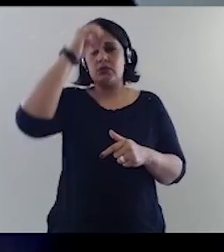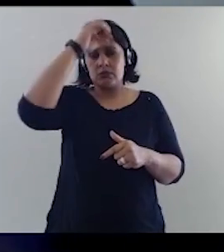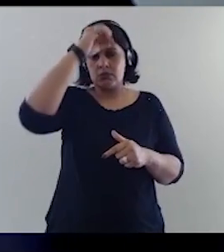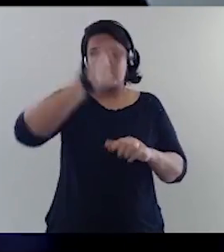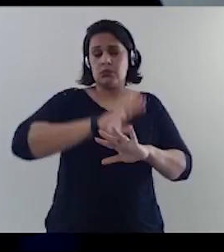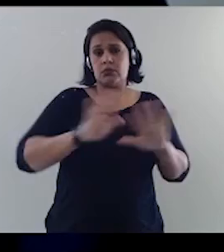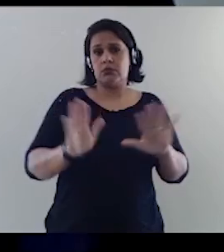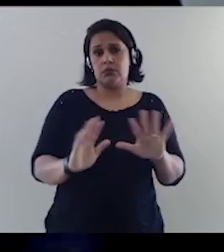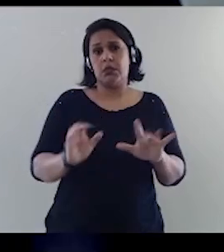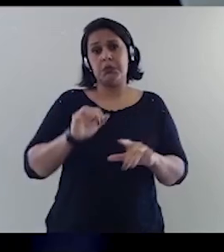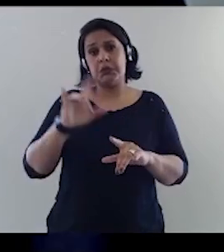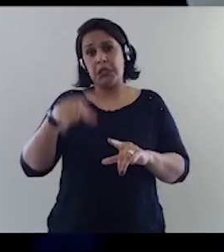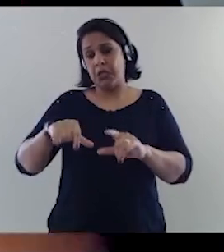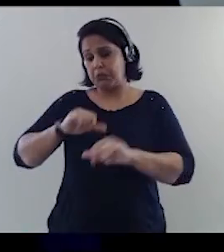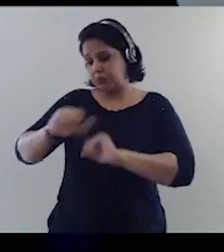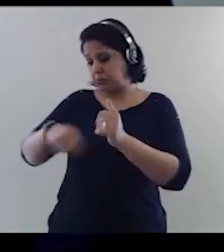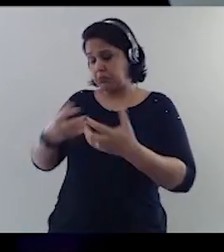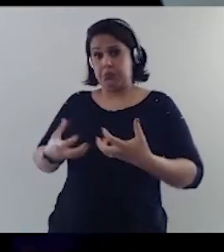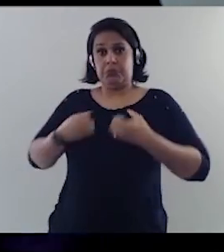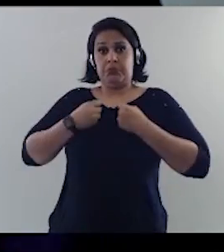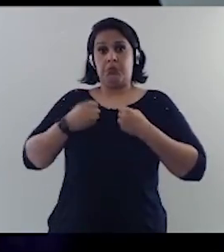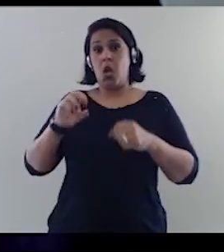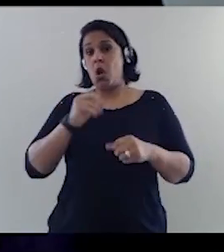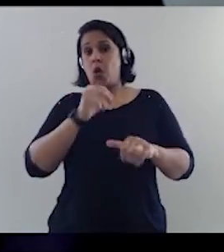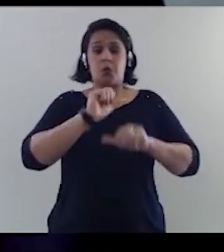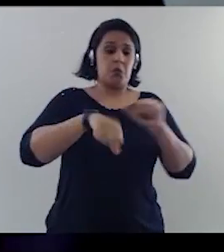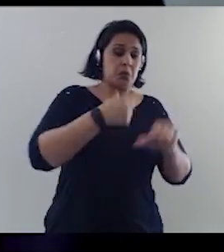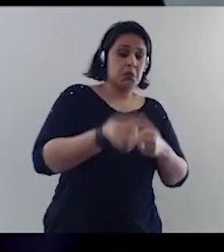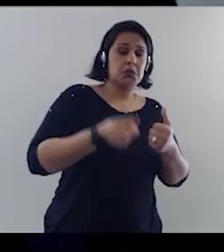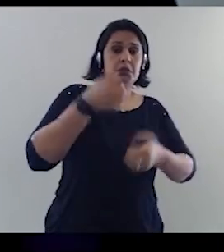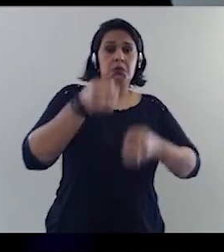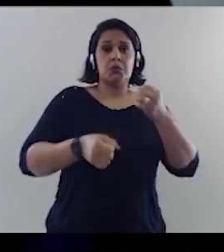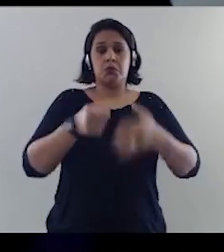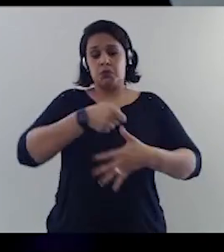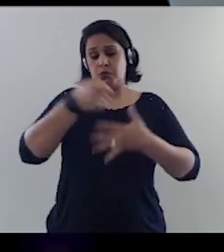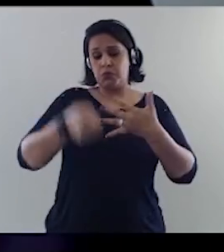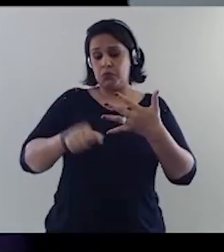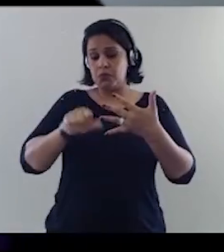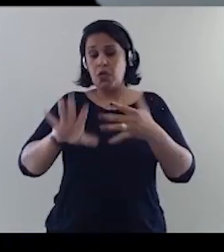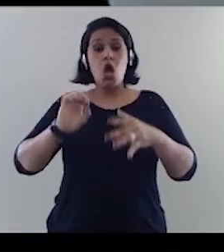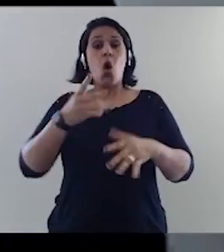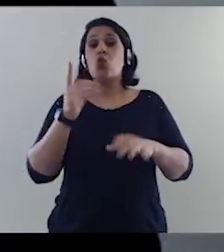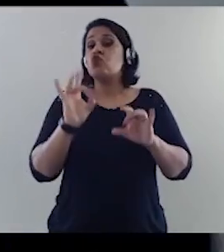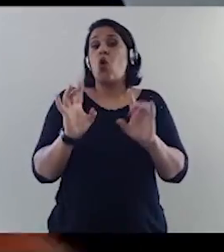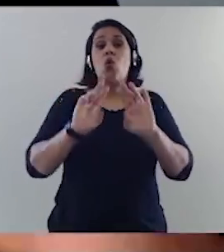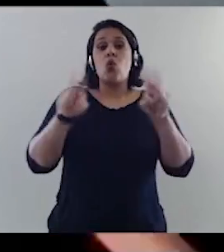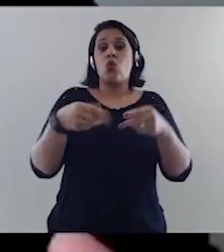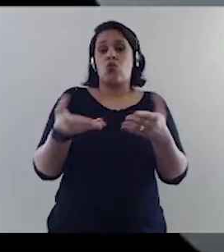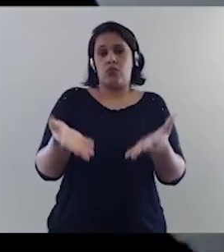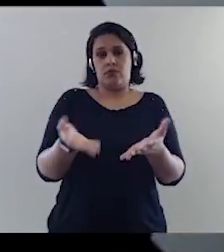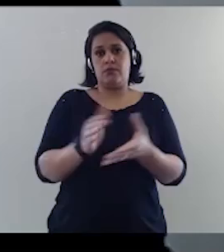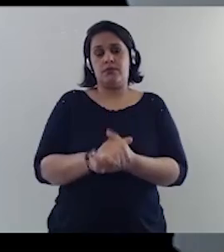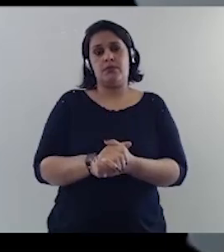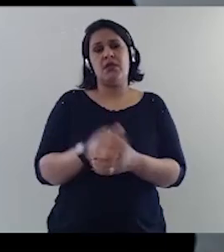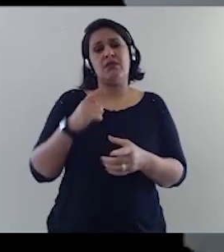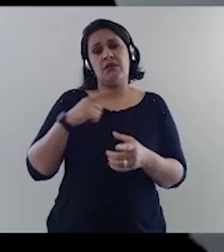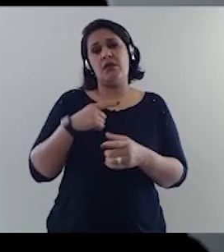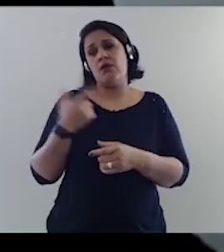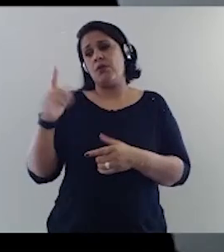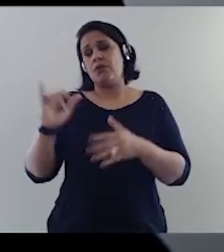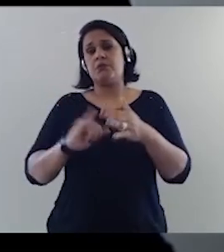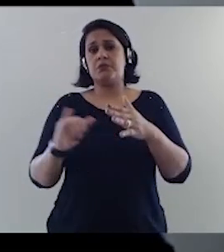foi uma alteração furtiva, se foi uma mudança jurisprudencial ou se foi uma quebra pontual. E há outras situações que não vale a pena,